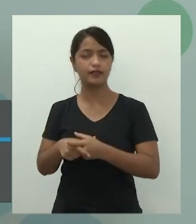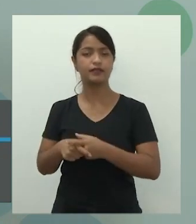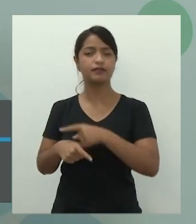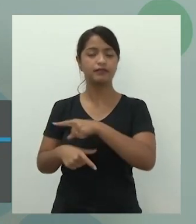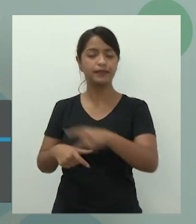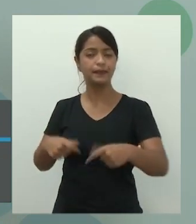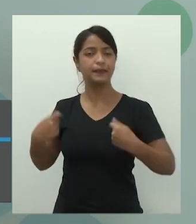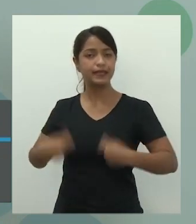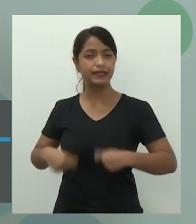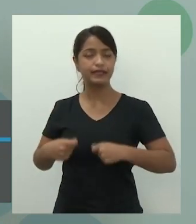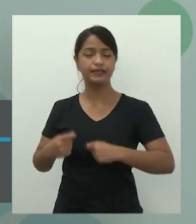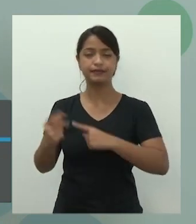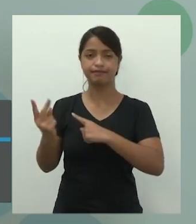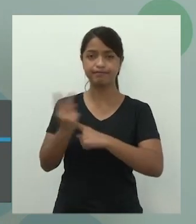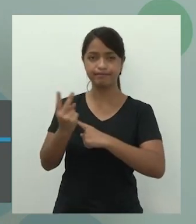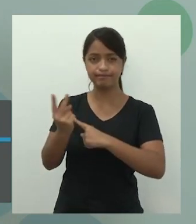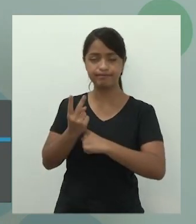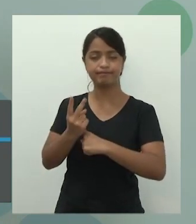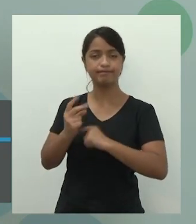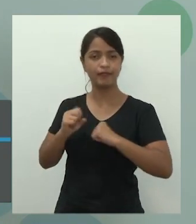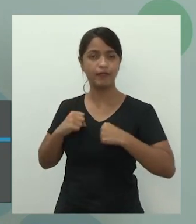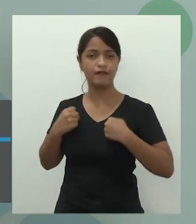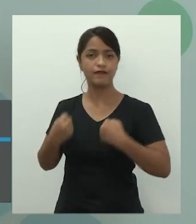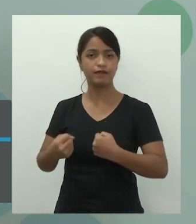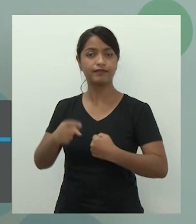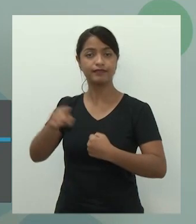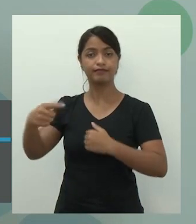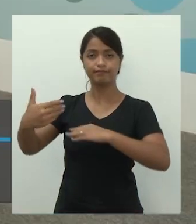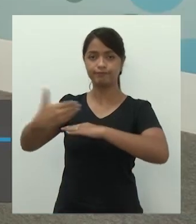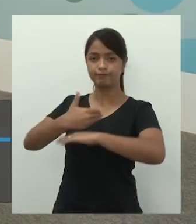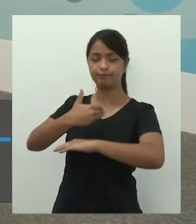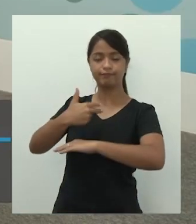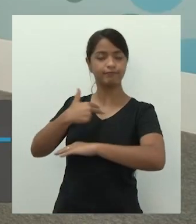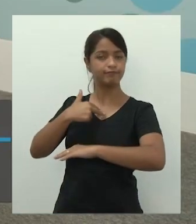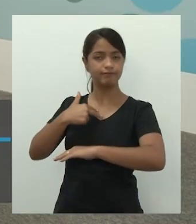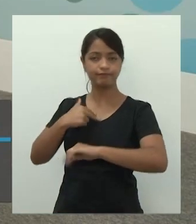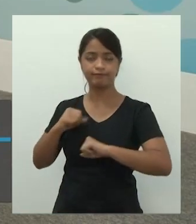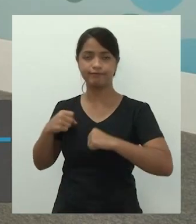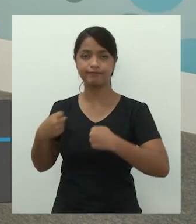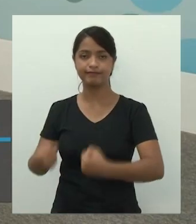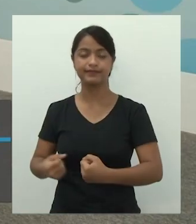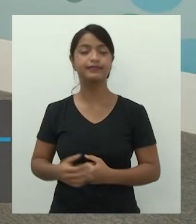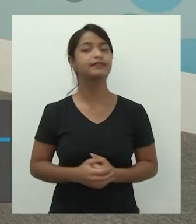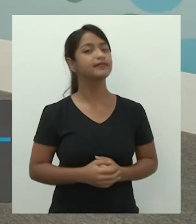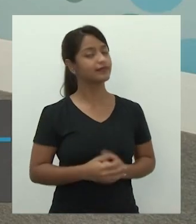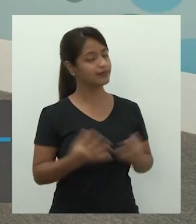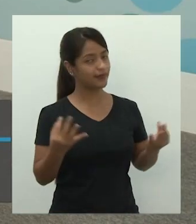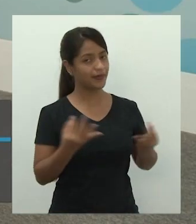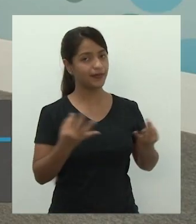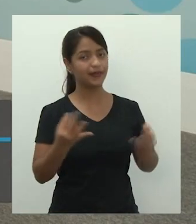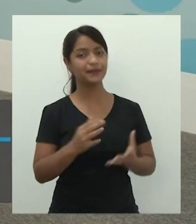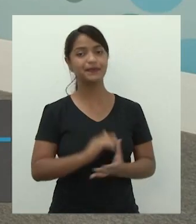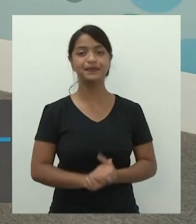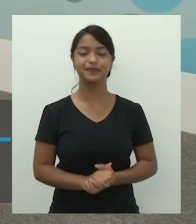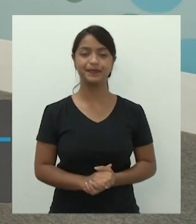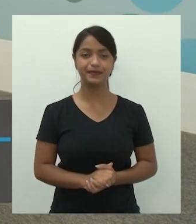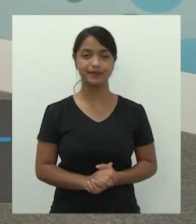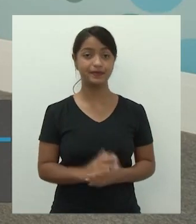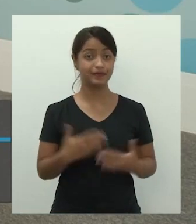se proteger aí contra invasões nos seus territórios. Perfeitamente. Então, só para a gente sintetizar essa